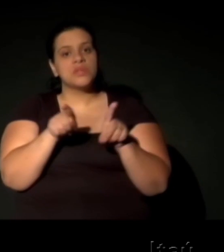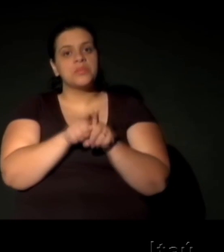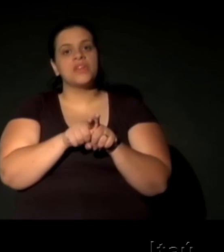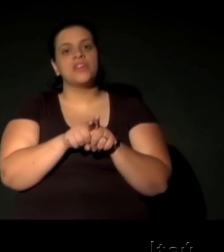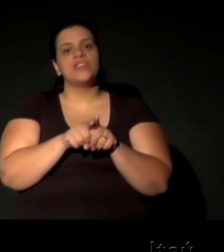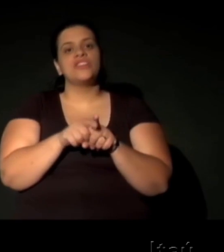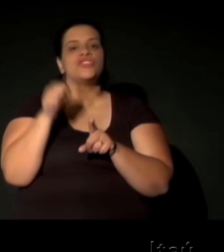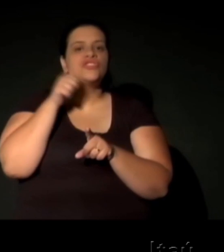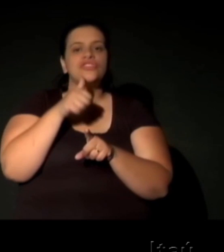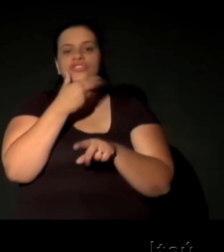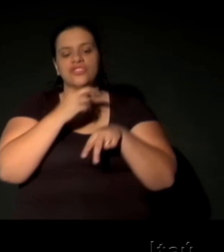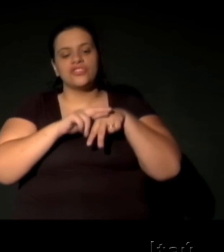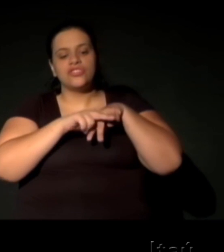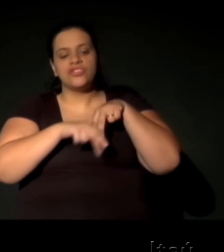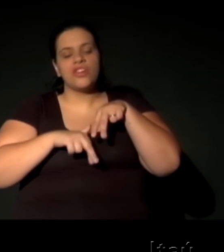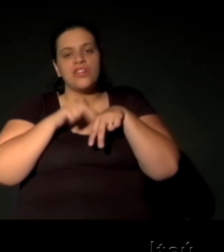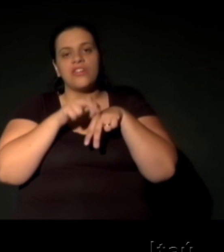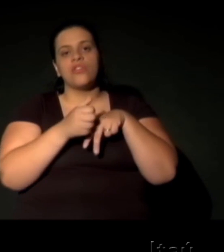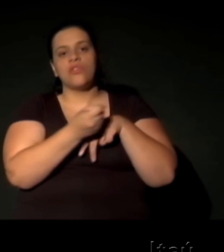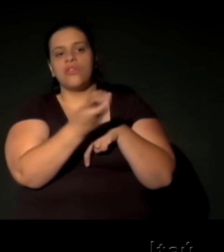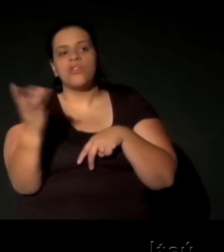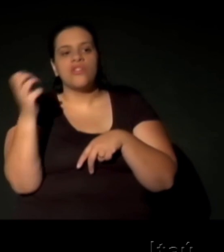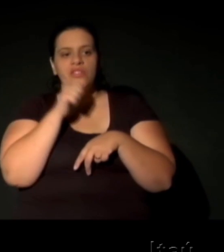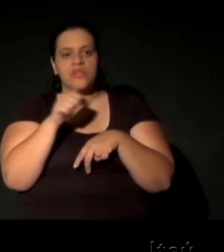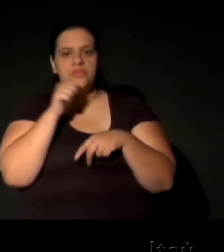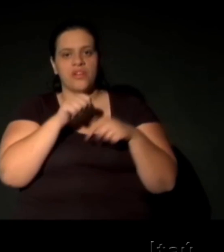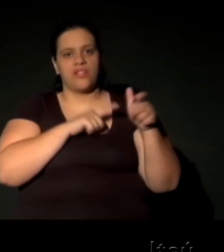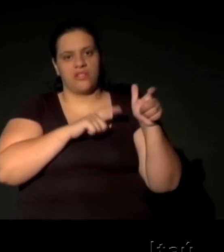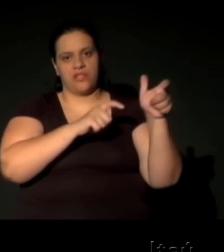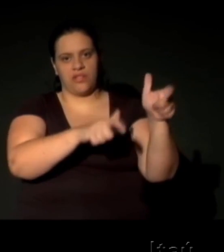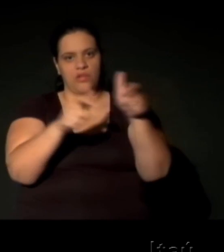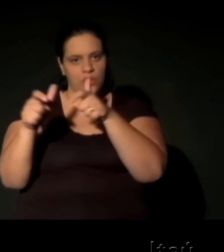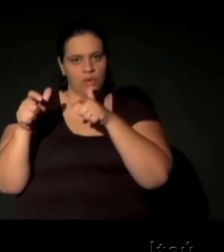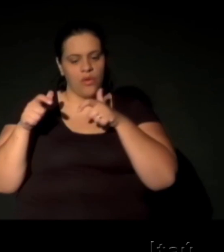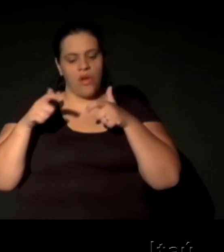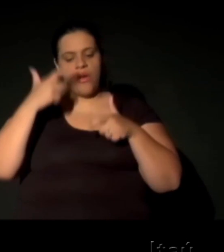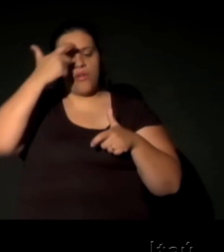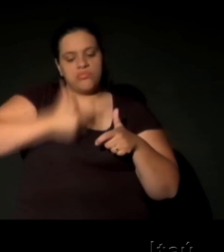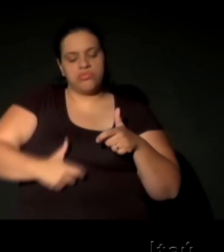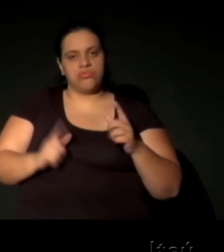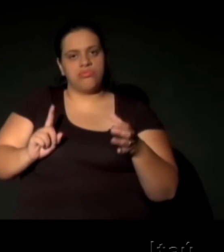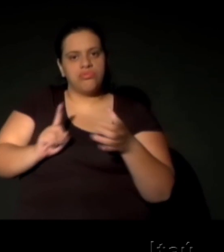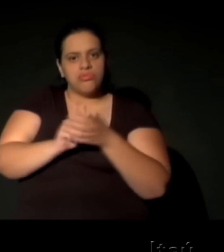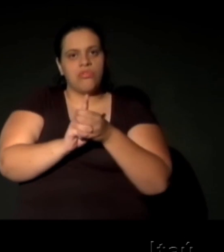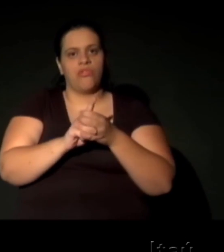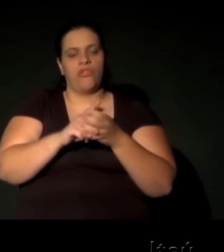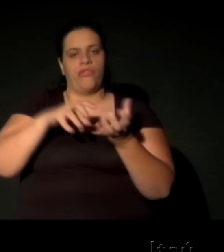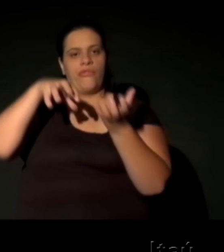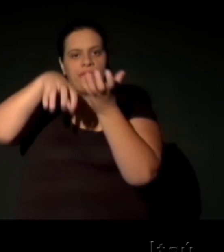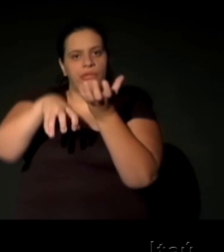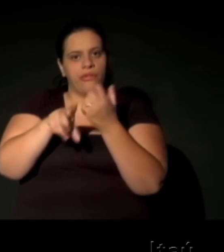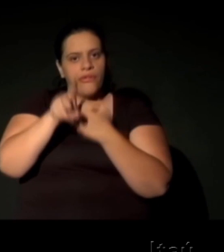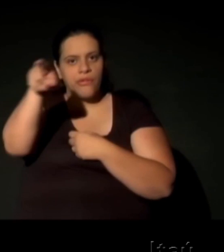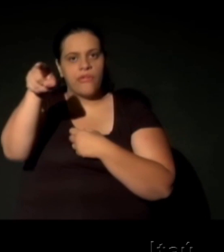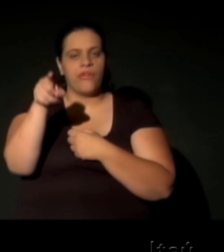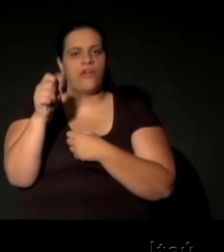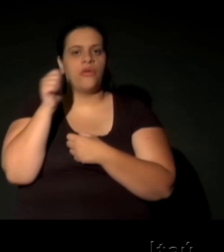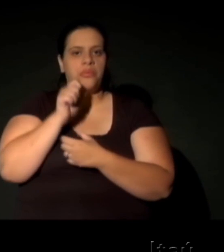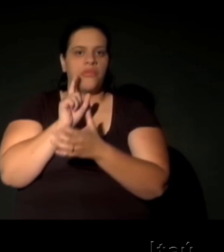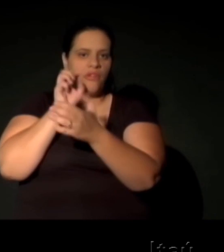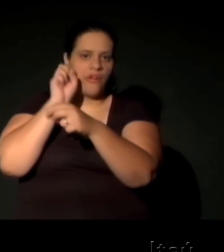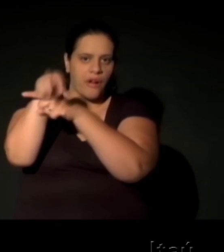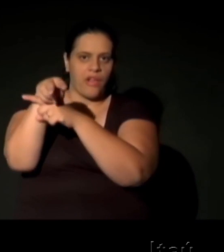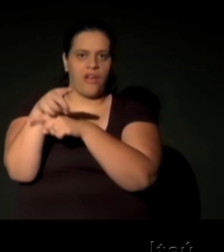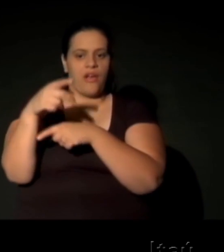também quantas mulheres estão né ocupando lugares né e cargos na no no Congresso eh eh ou cargos